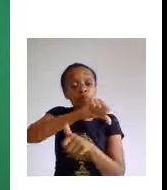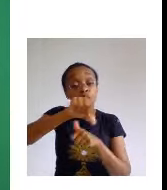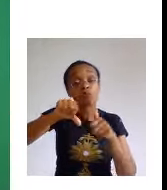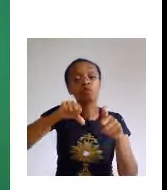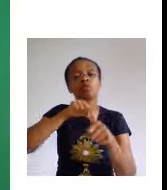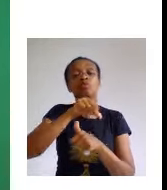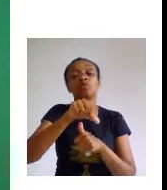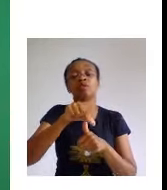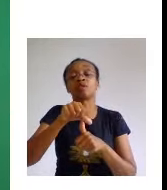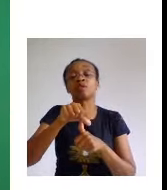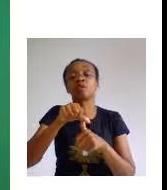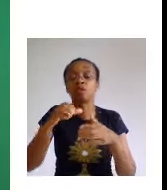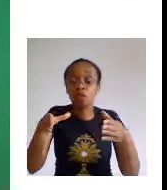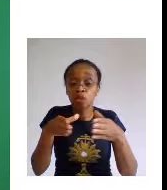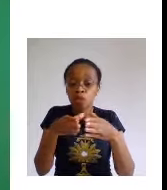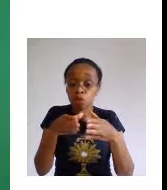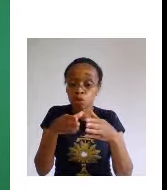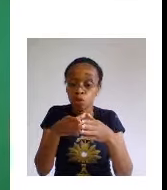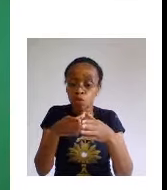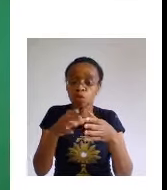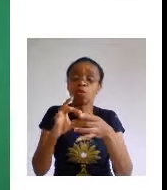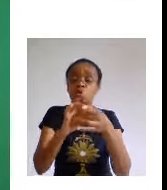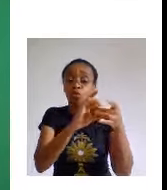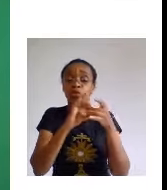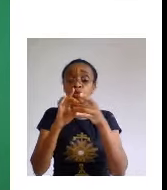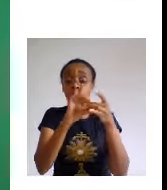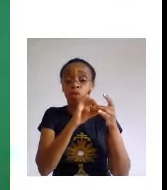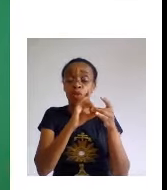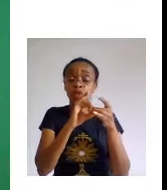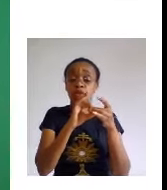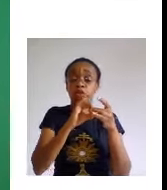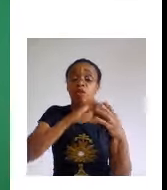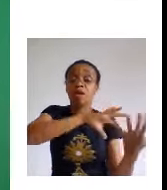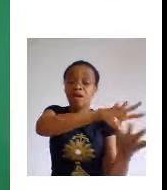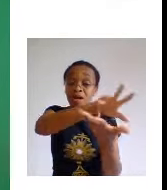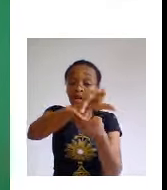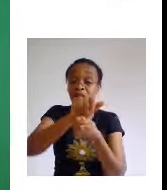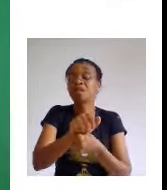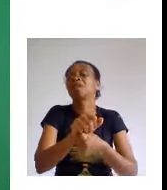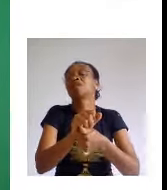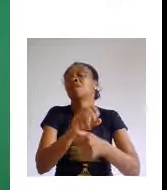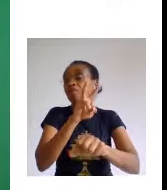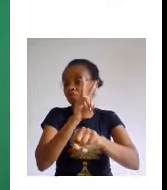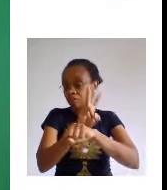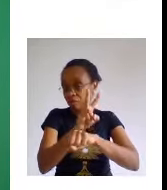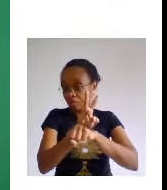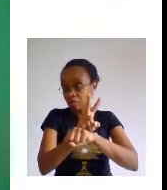em conjunto, podemos, então, proteger a nossa casa comum, que é um santuário.